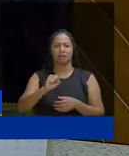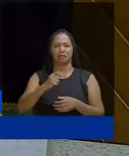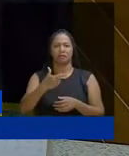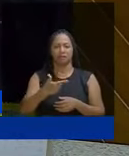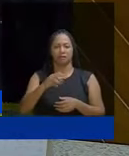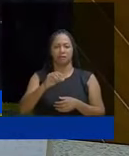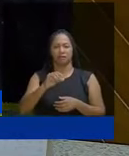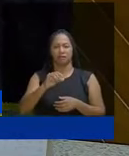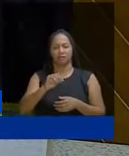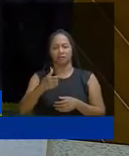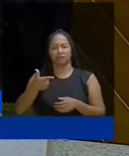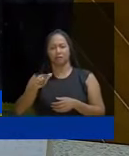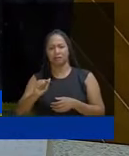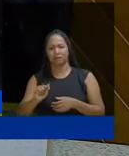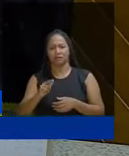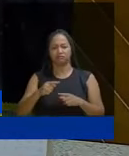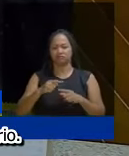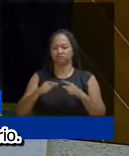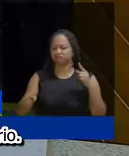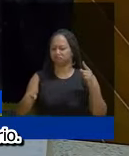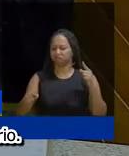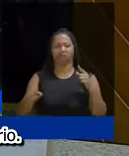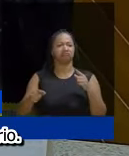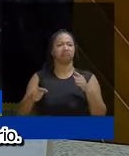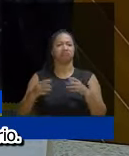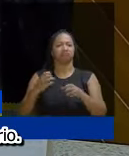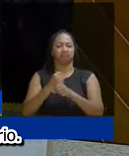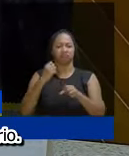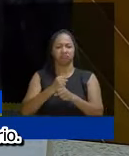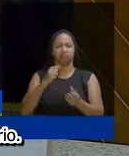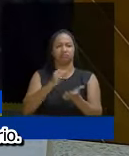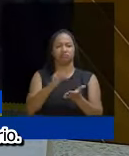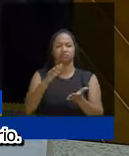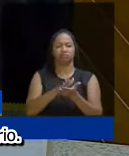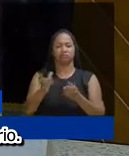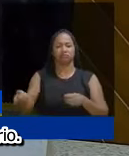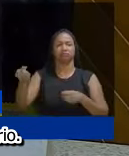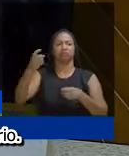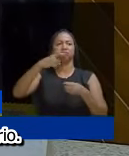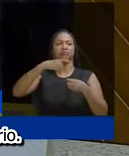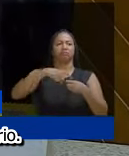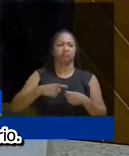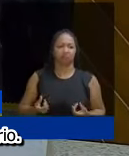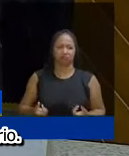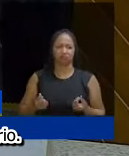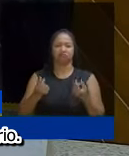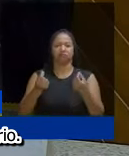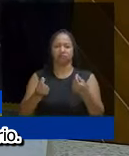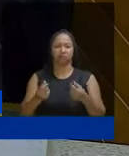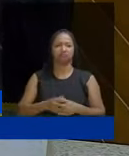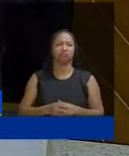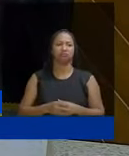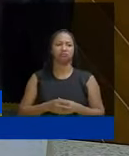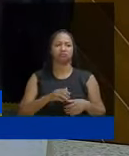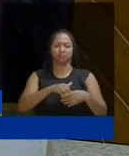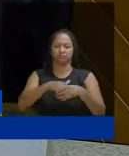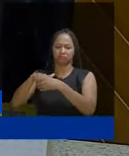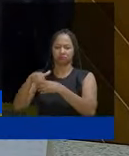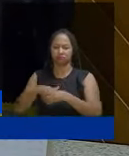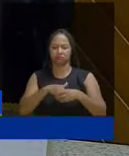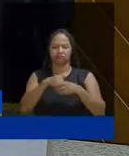798/2007, reprovando suas contas com imposição de multa e ressarcimento ao erário. O acórdão